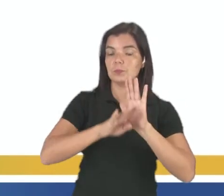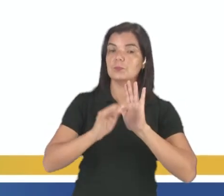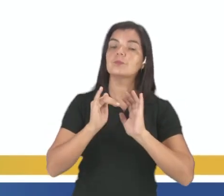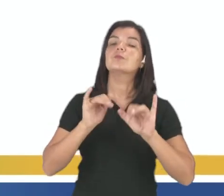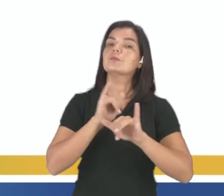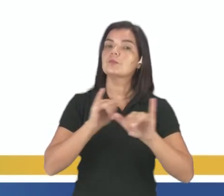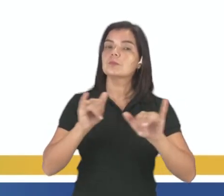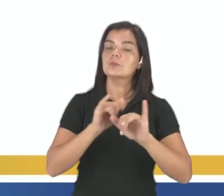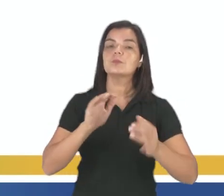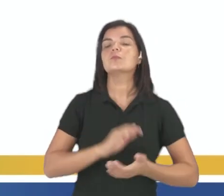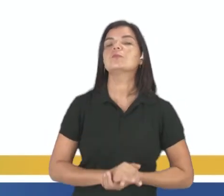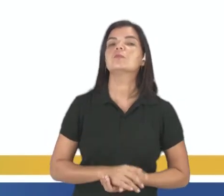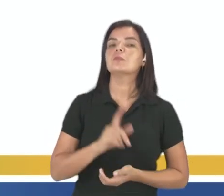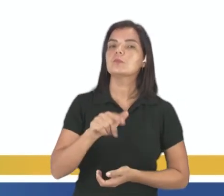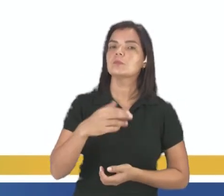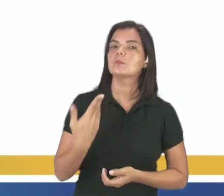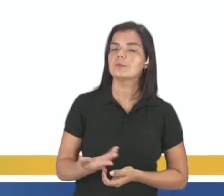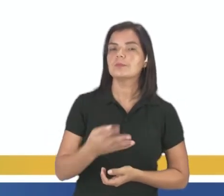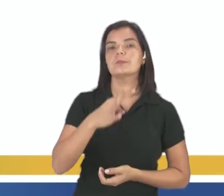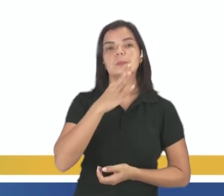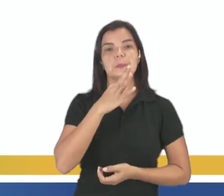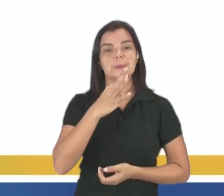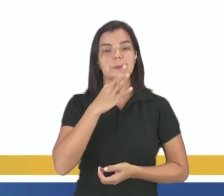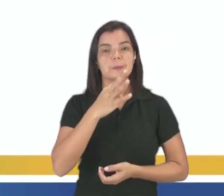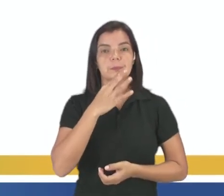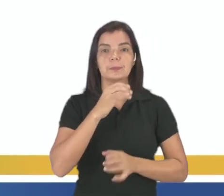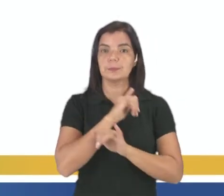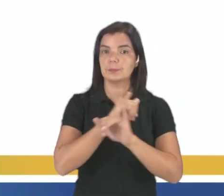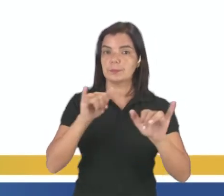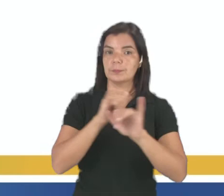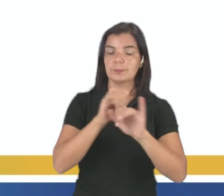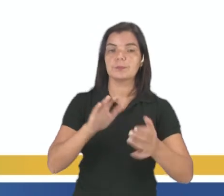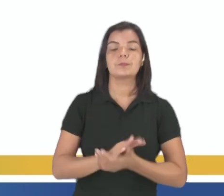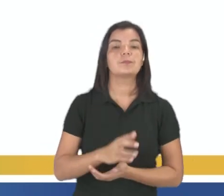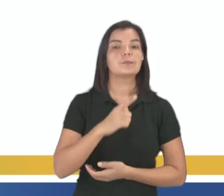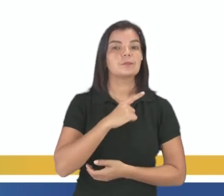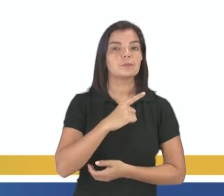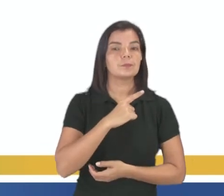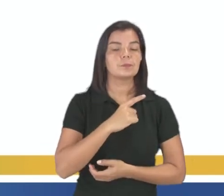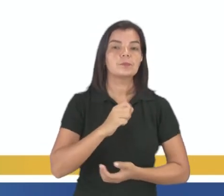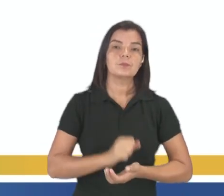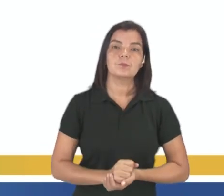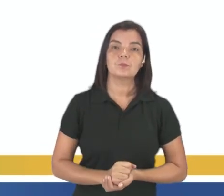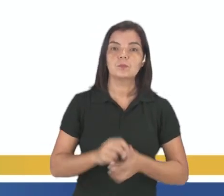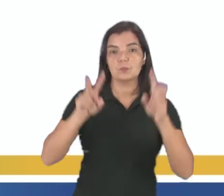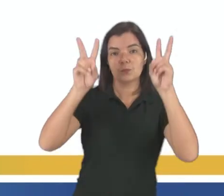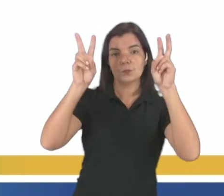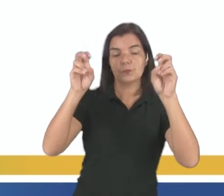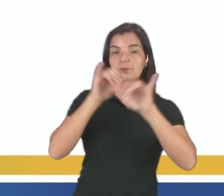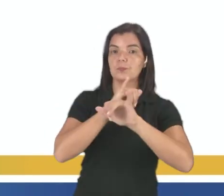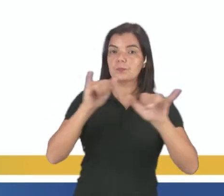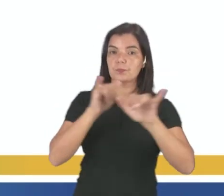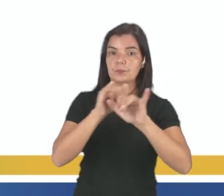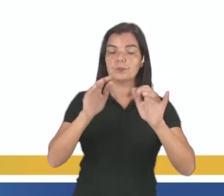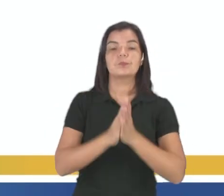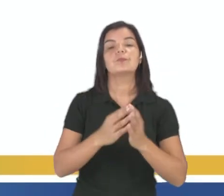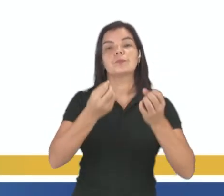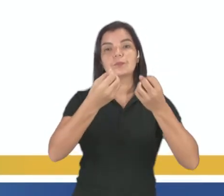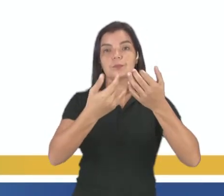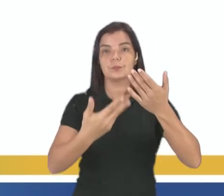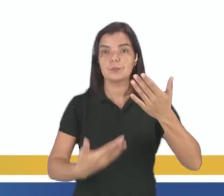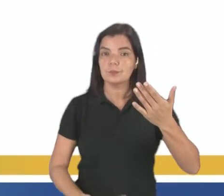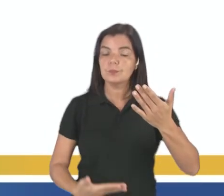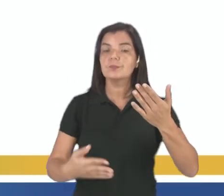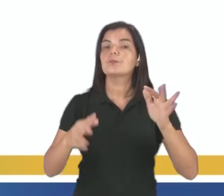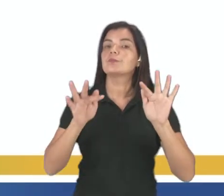informativo. O texto informativo que é mais comum é a notícia. Então, nós temos o título da notícia, o desenvolvimento